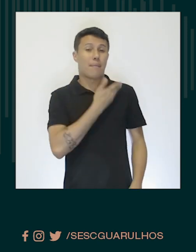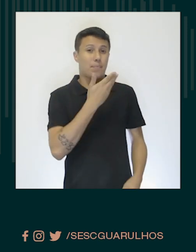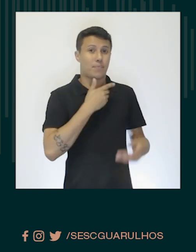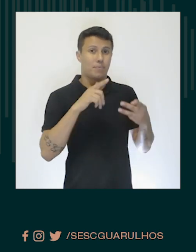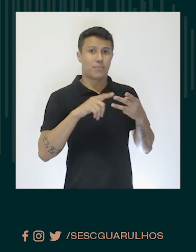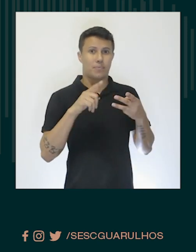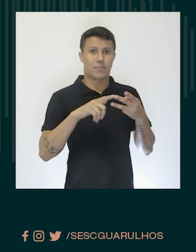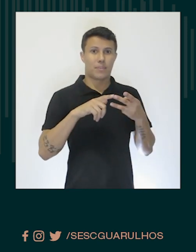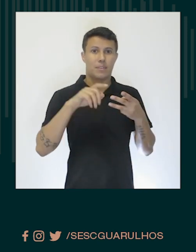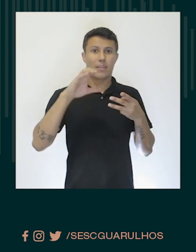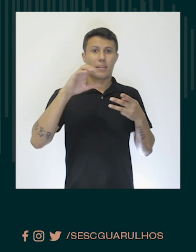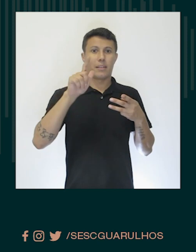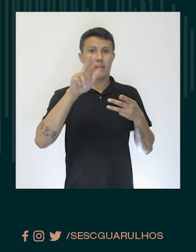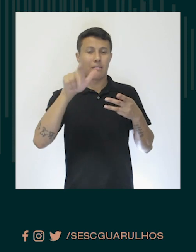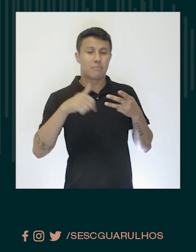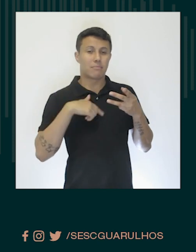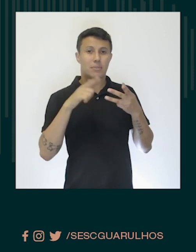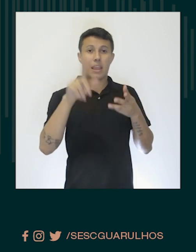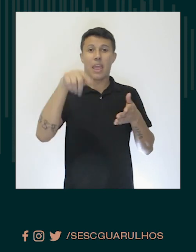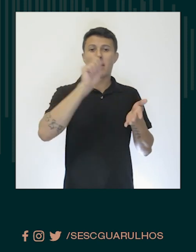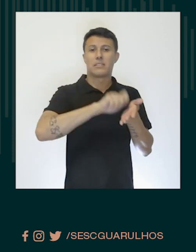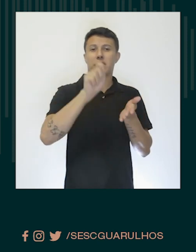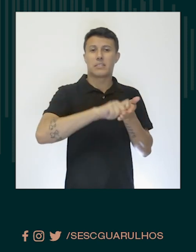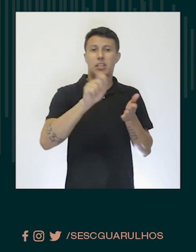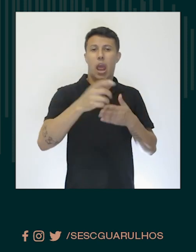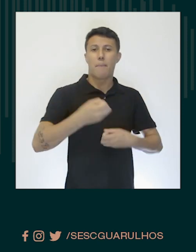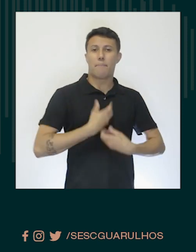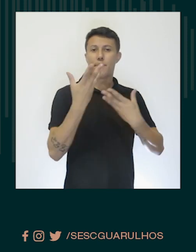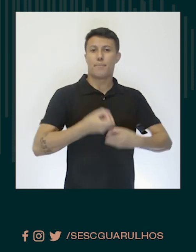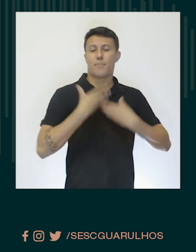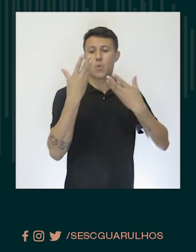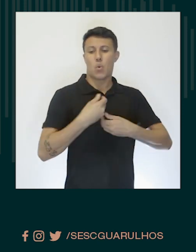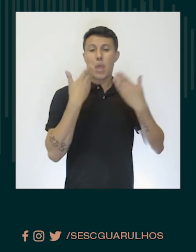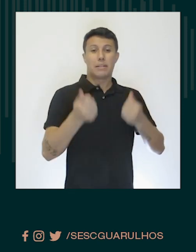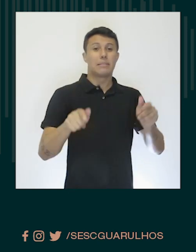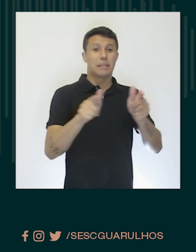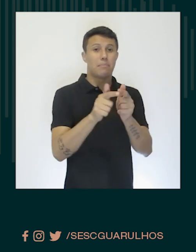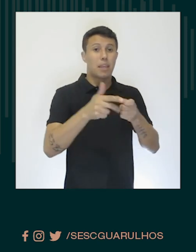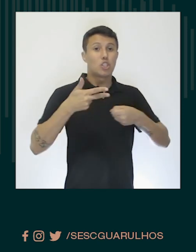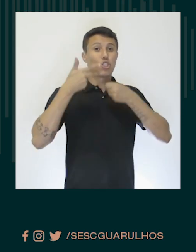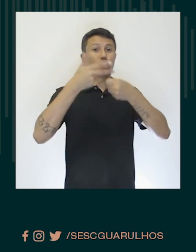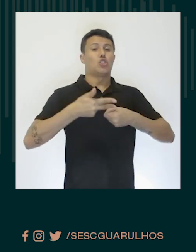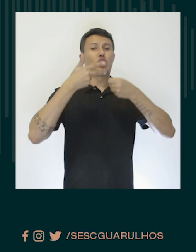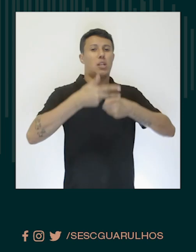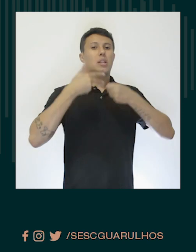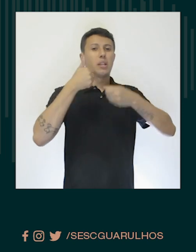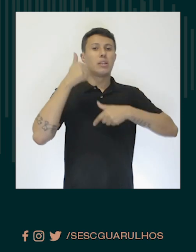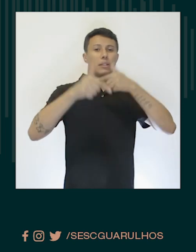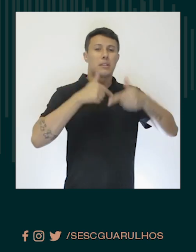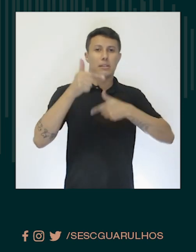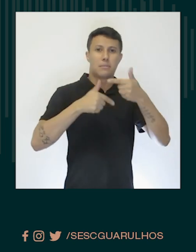Coelho, ela é uma escritora, poeta, jornalista, trabalhou no mural durante um